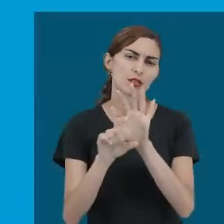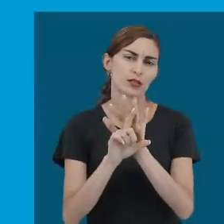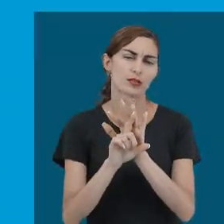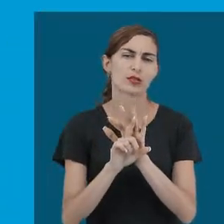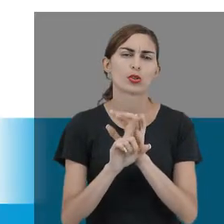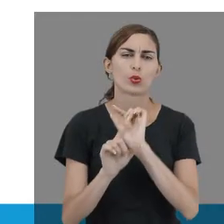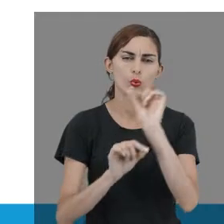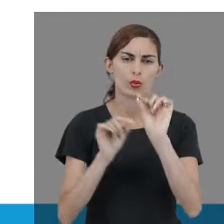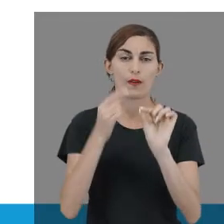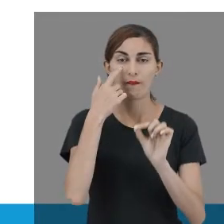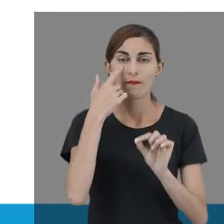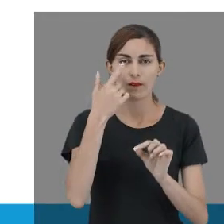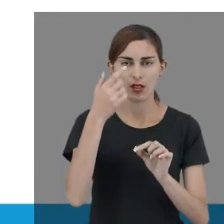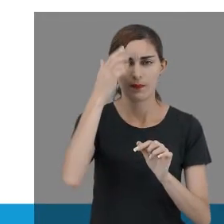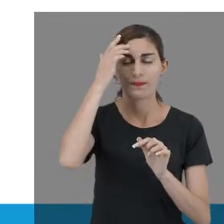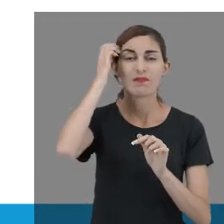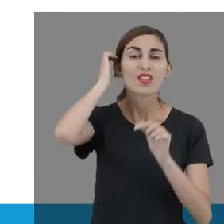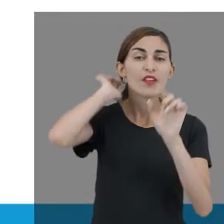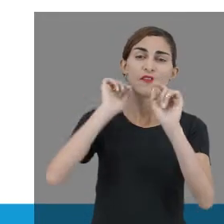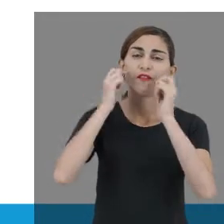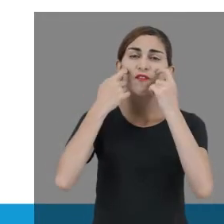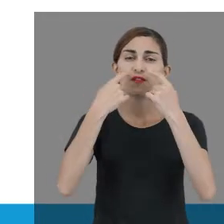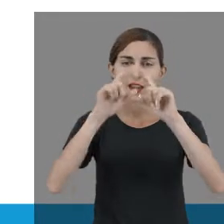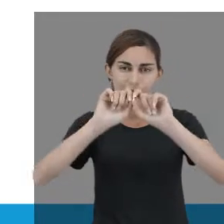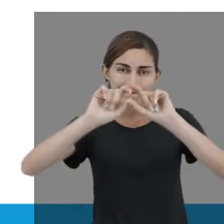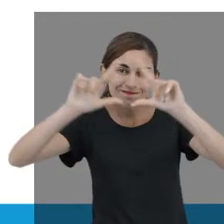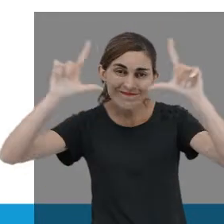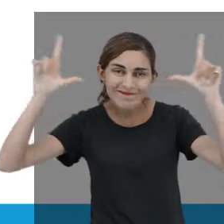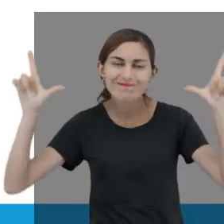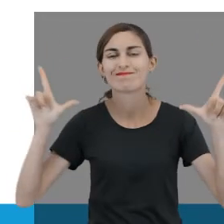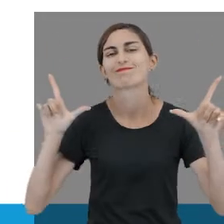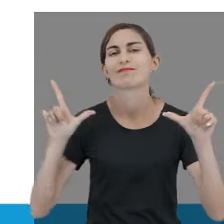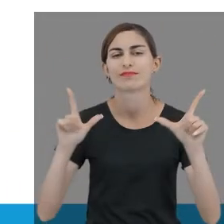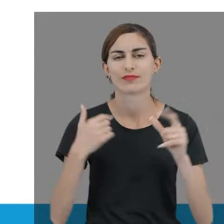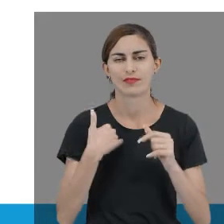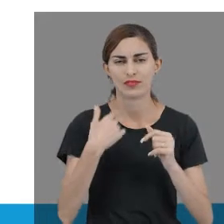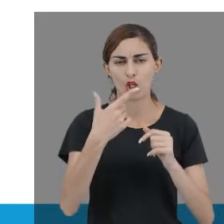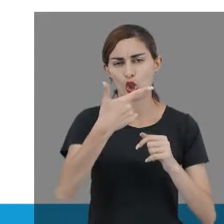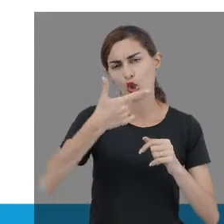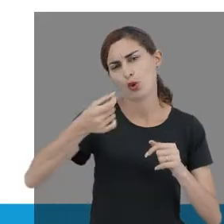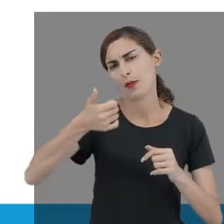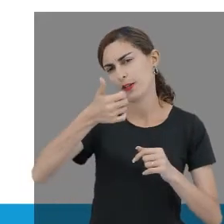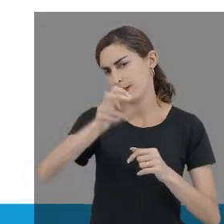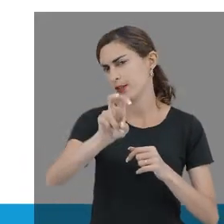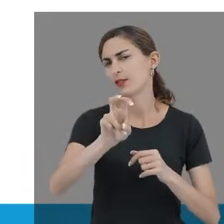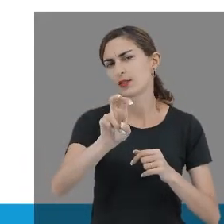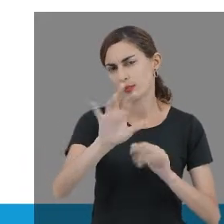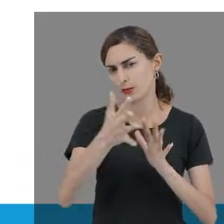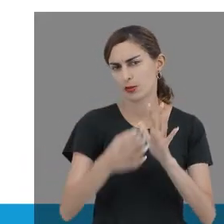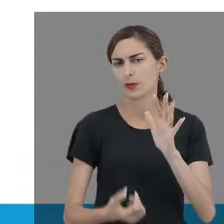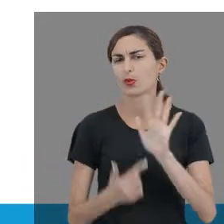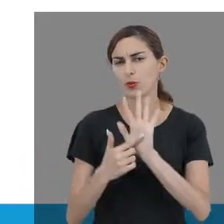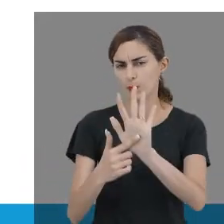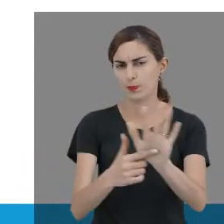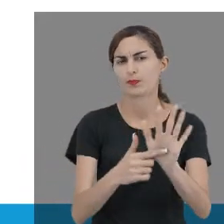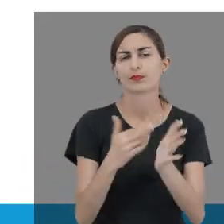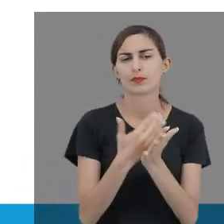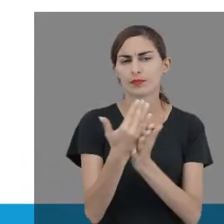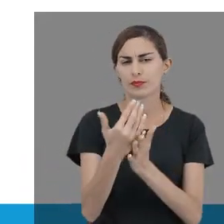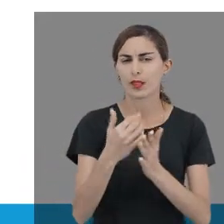isso. A microcefalia começou em Pernambuco, como eu já disse, em outubro de 2015. Então, as primeiras notificações